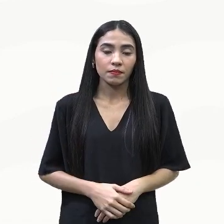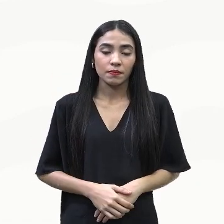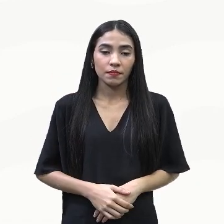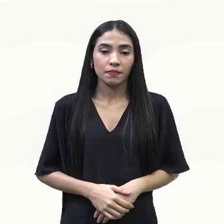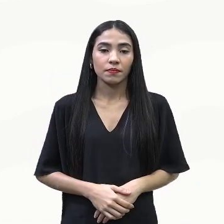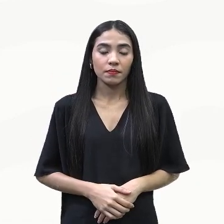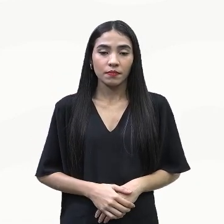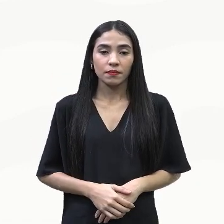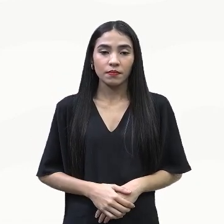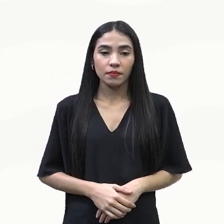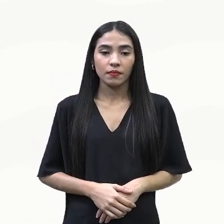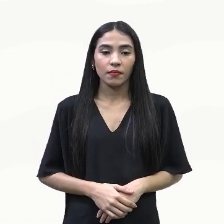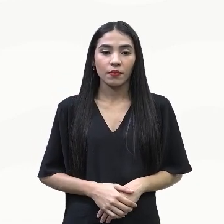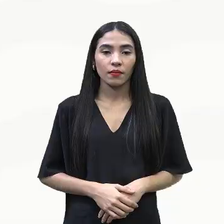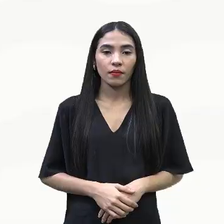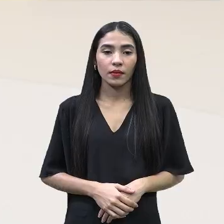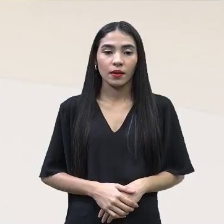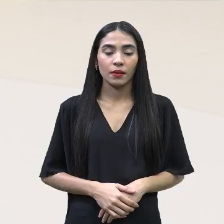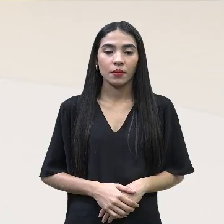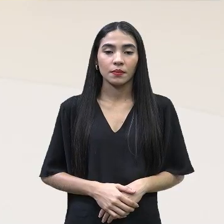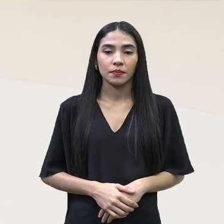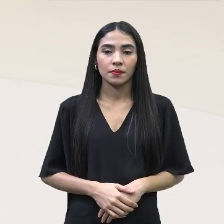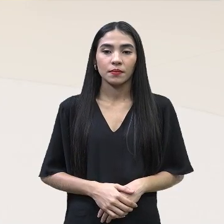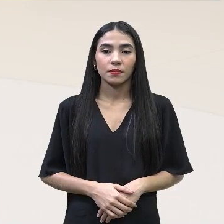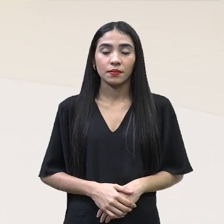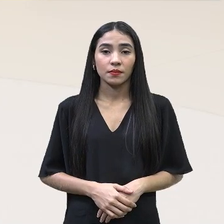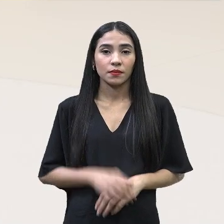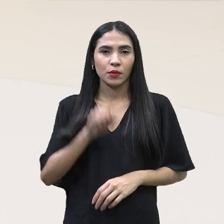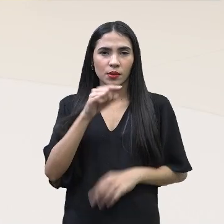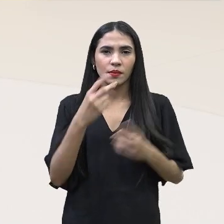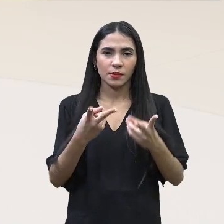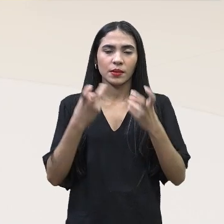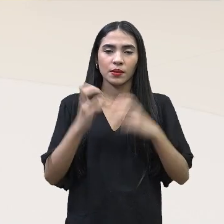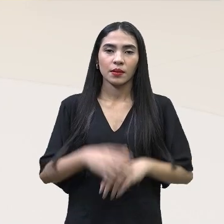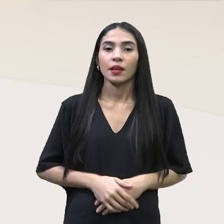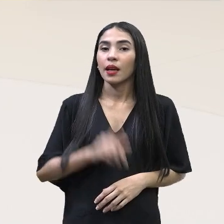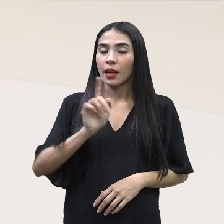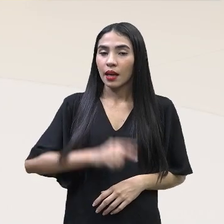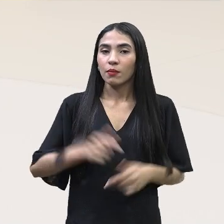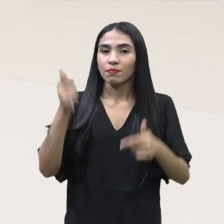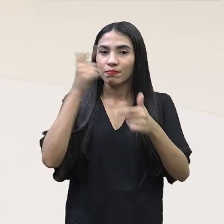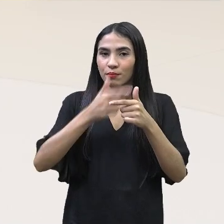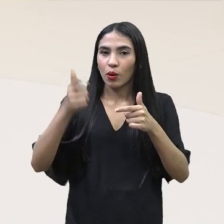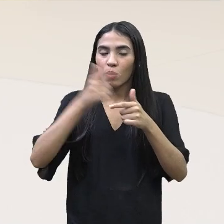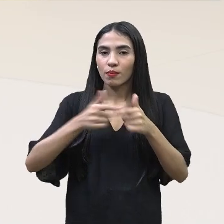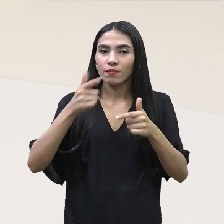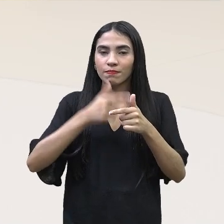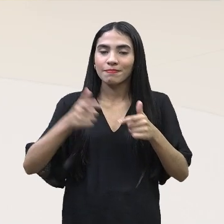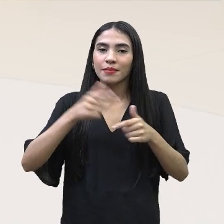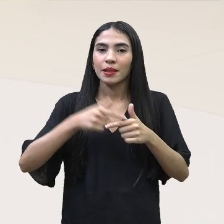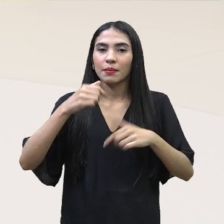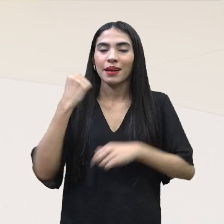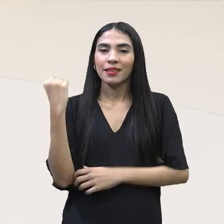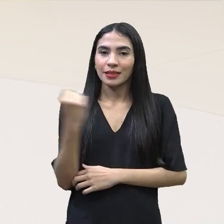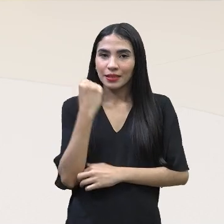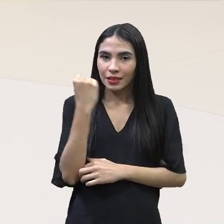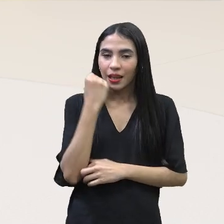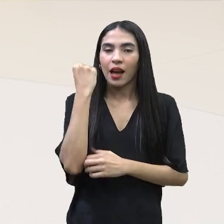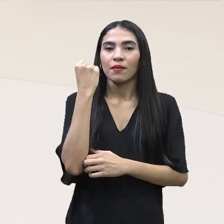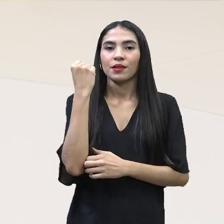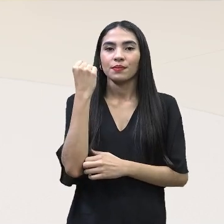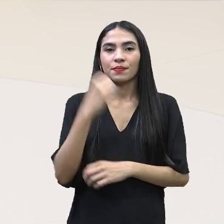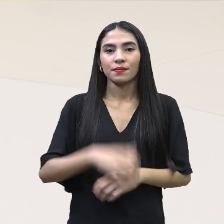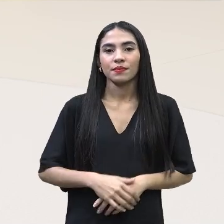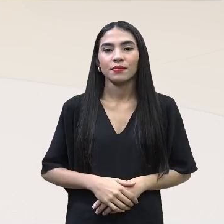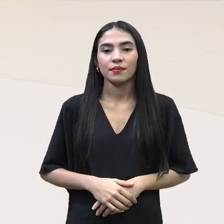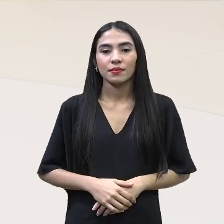é chamada de síndrome metabólica. Perceberam? E é uma doença que se alastra cada vez mais. E aí